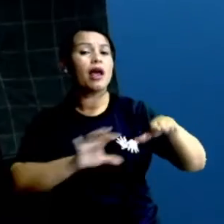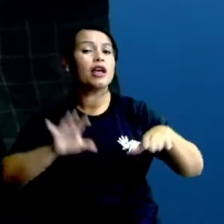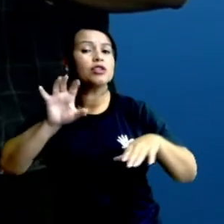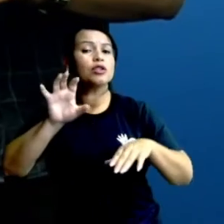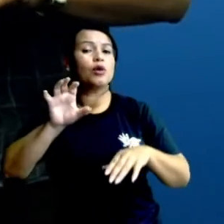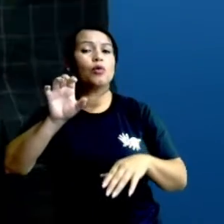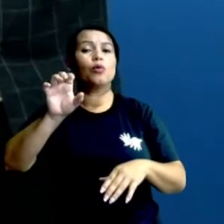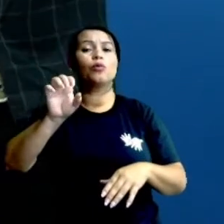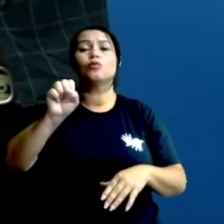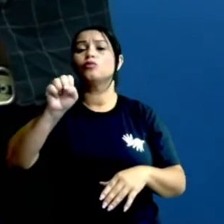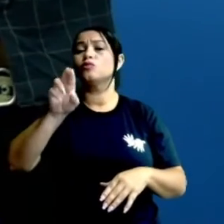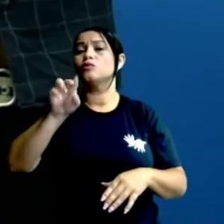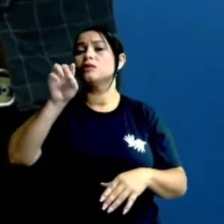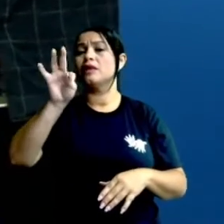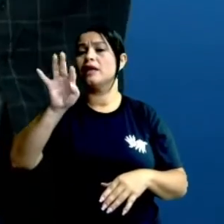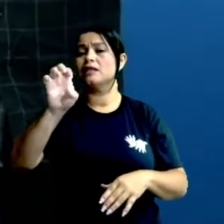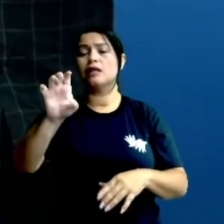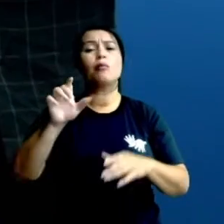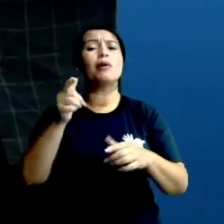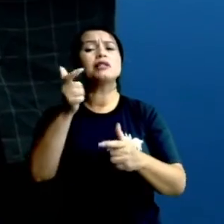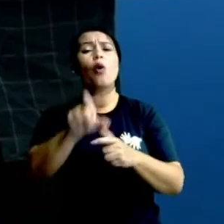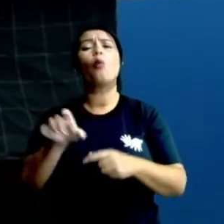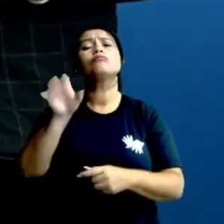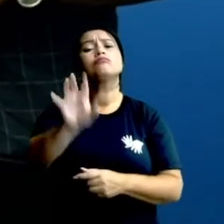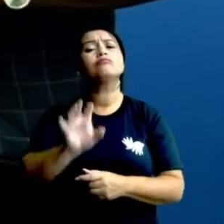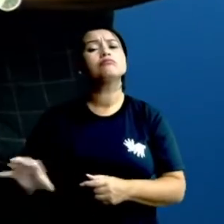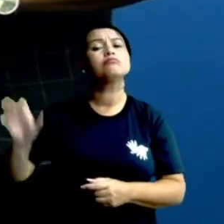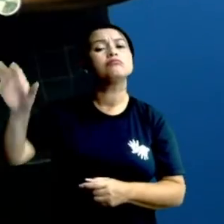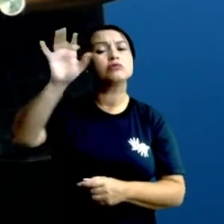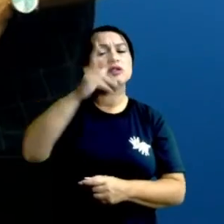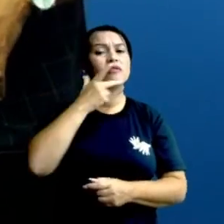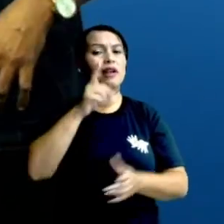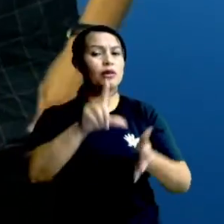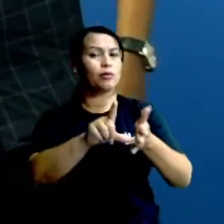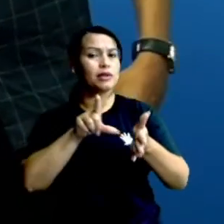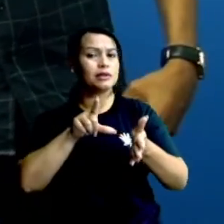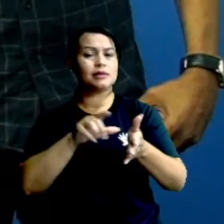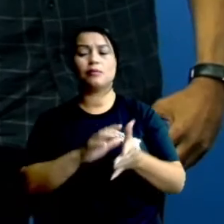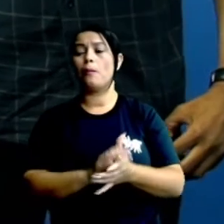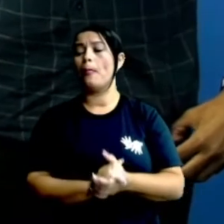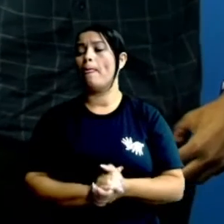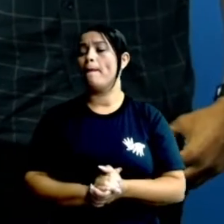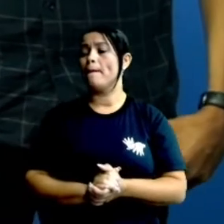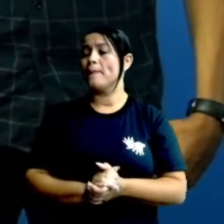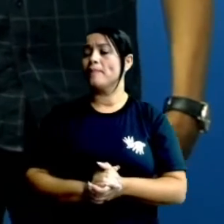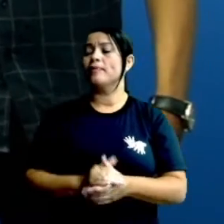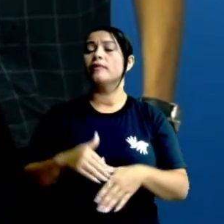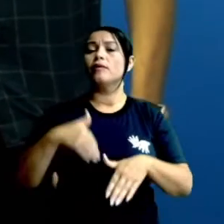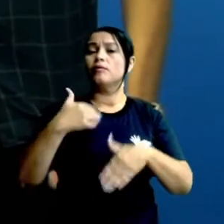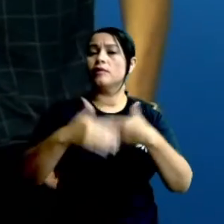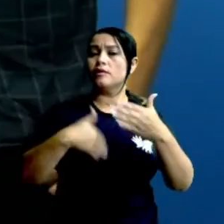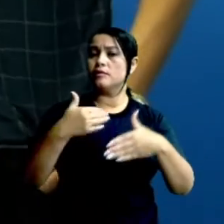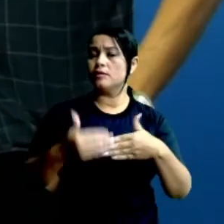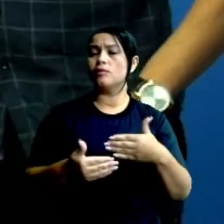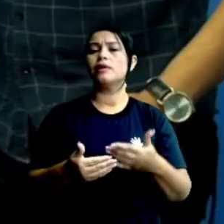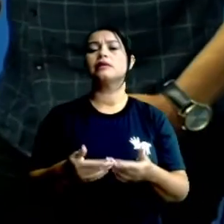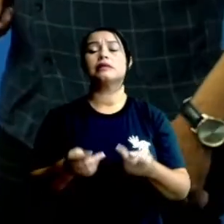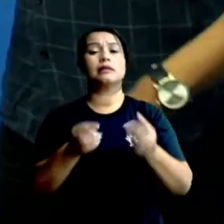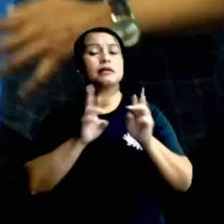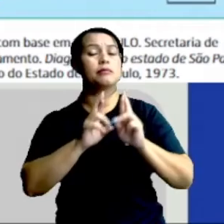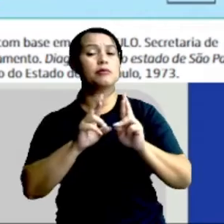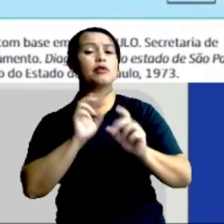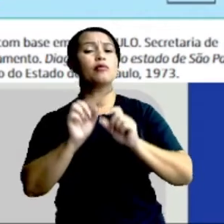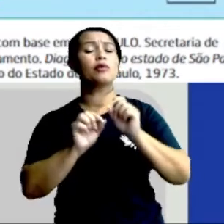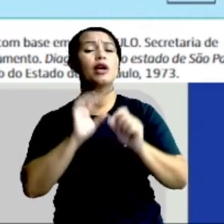já existia, mas sim em outras regiões do país, né, como eu mencionei, tá? Bem, dando sequência a essa